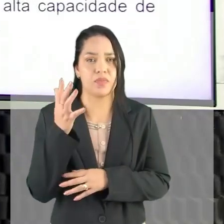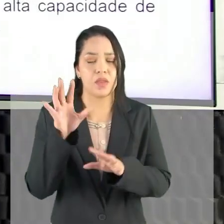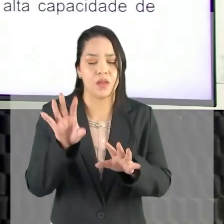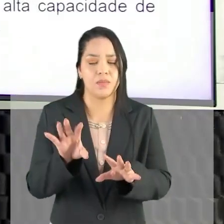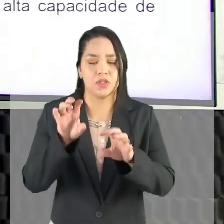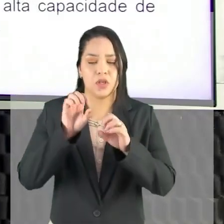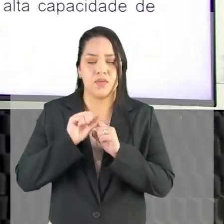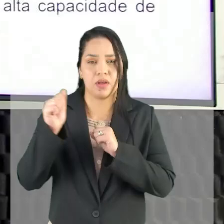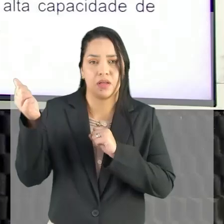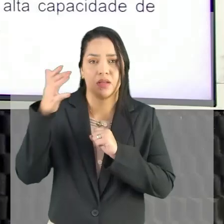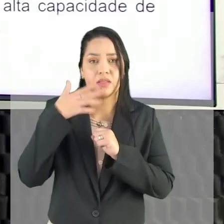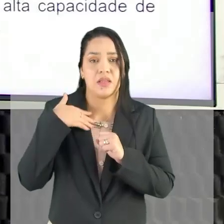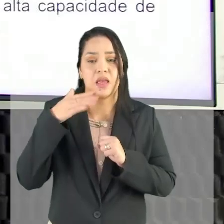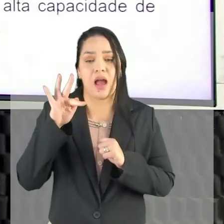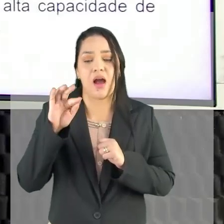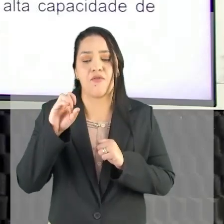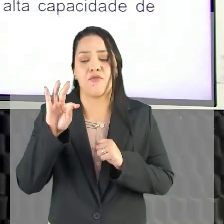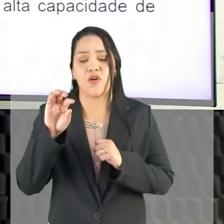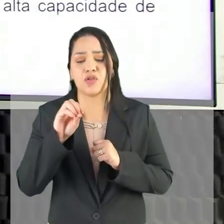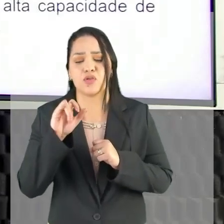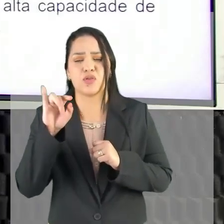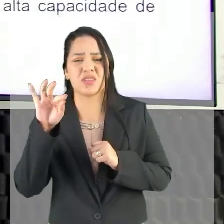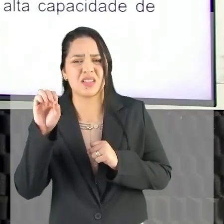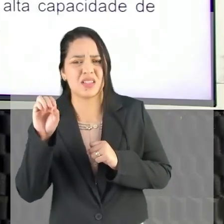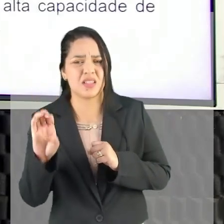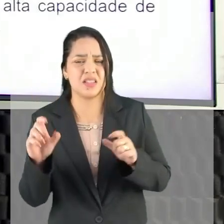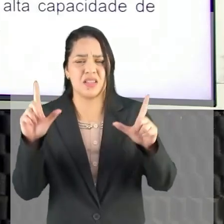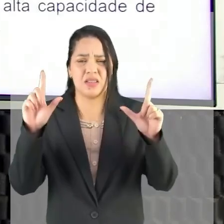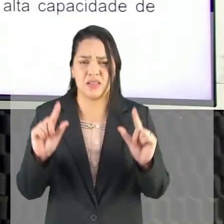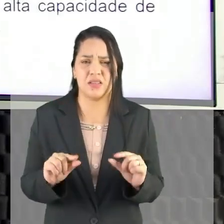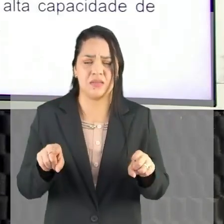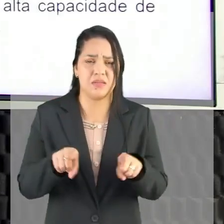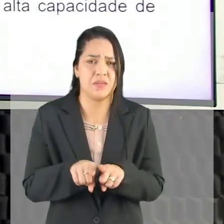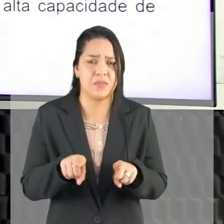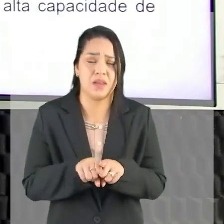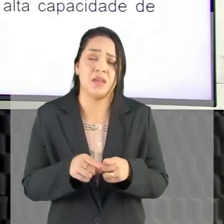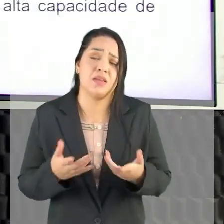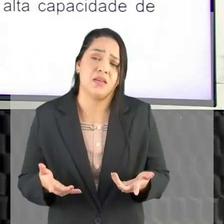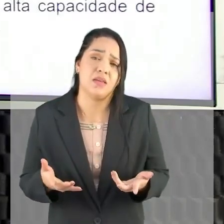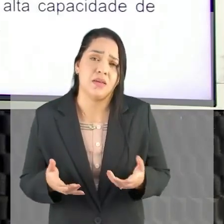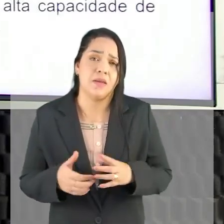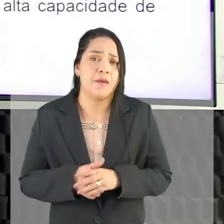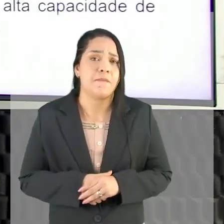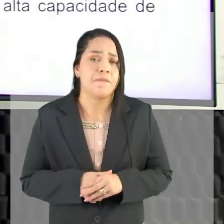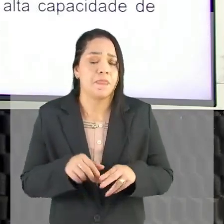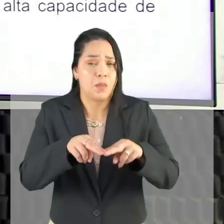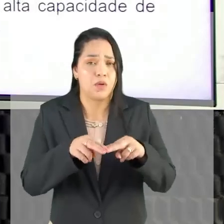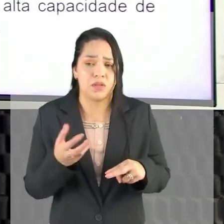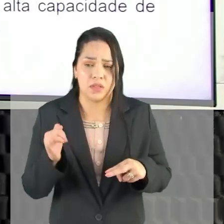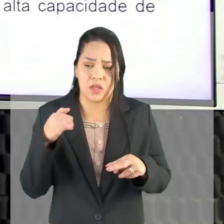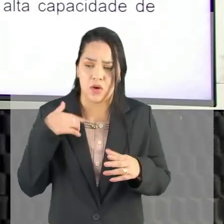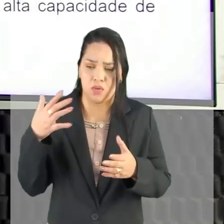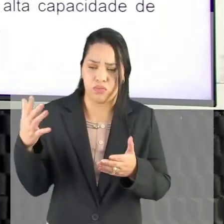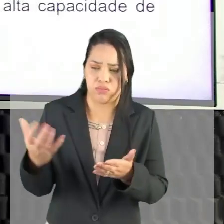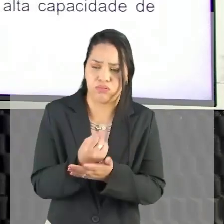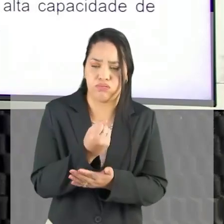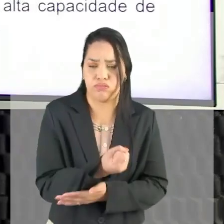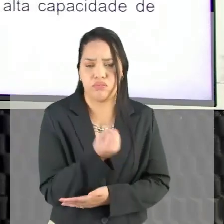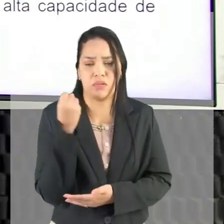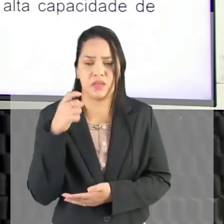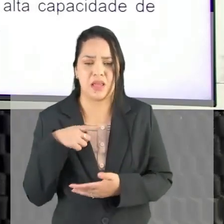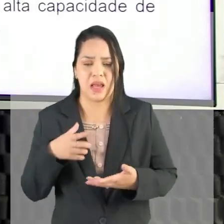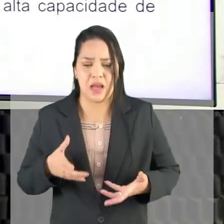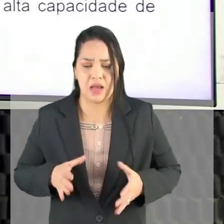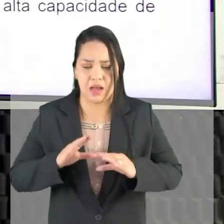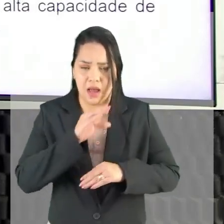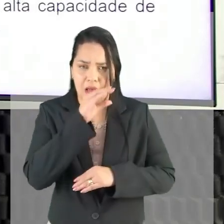absorve essa luz e faz a fotossíntese. A eliminação de calor pela vegetação é mínima. Então, se eu desmato, eu já gero